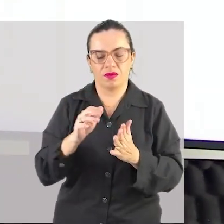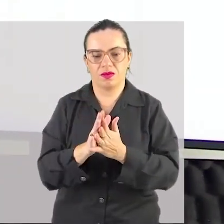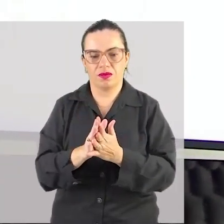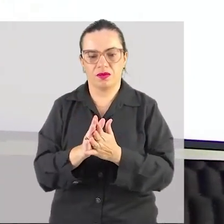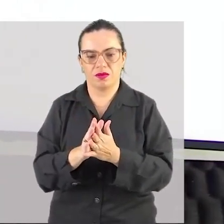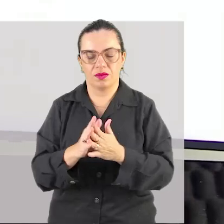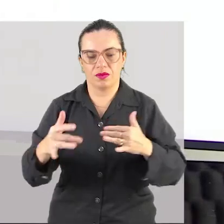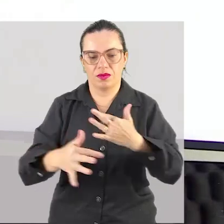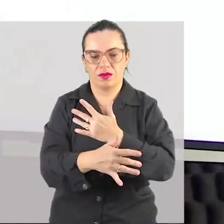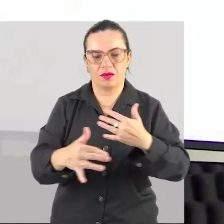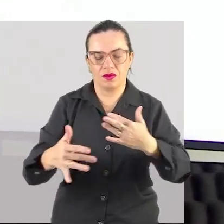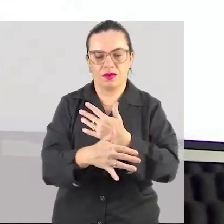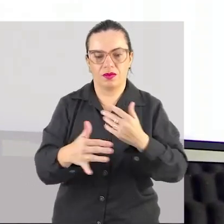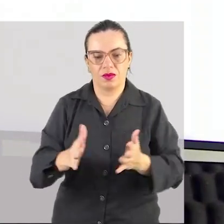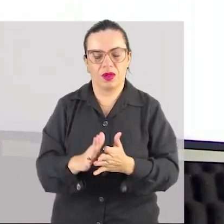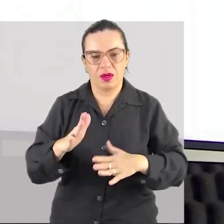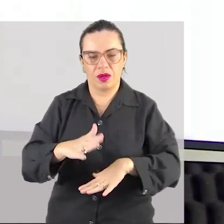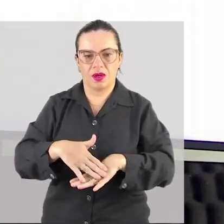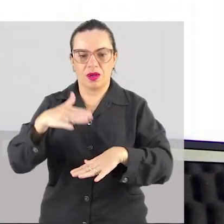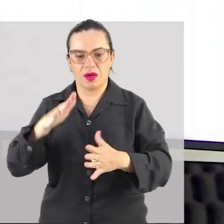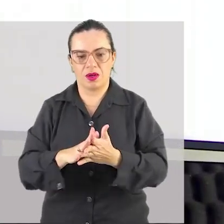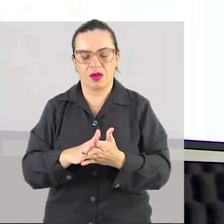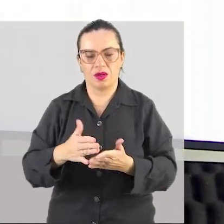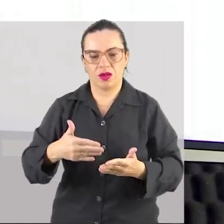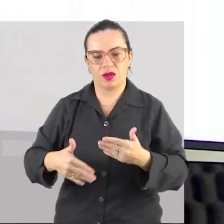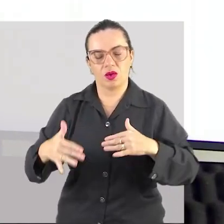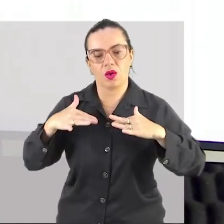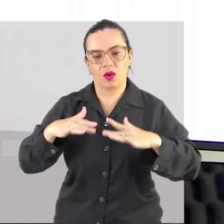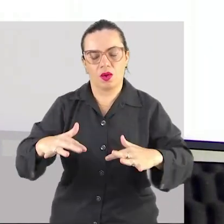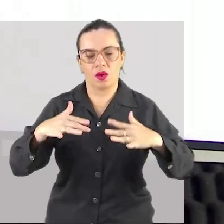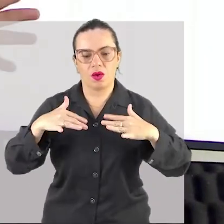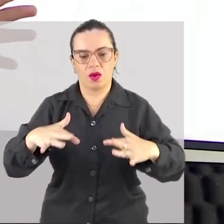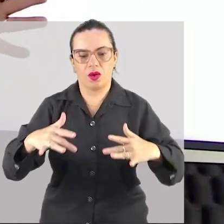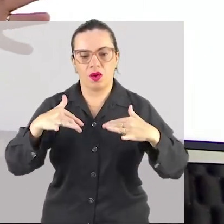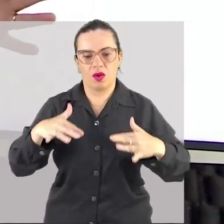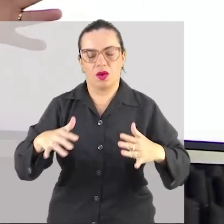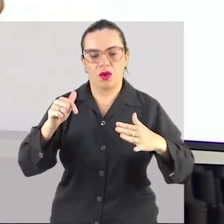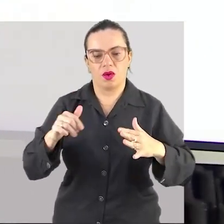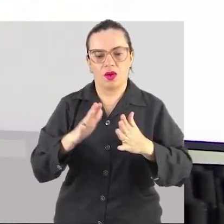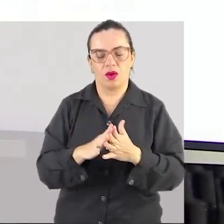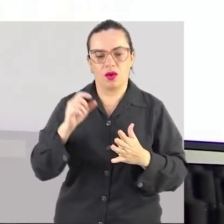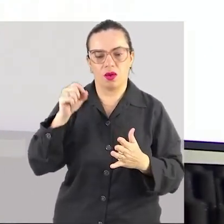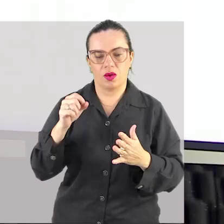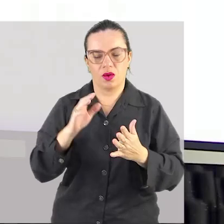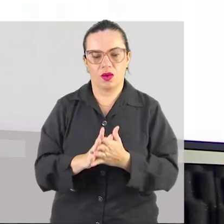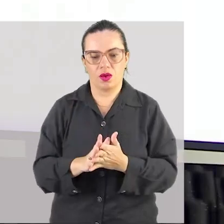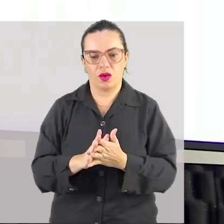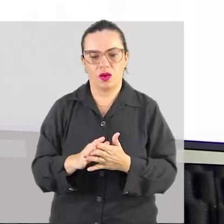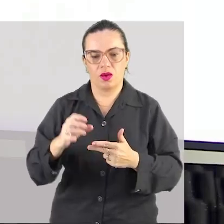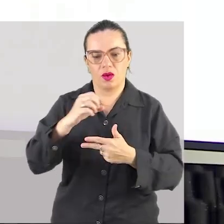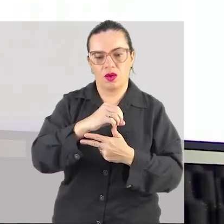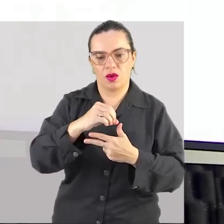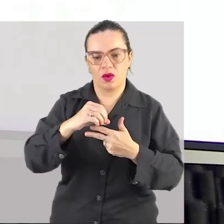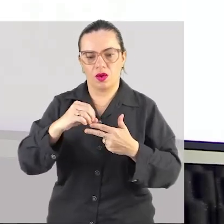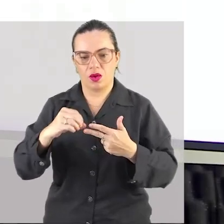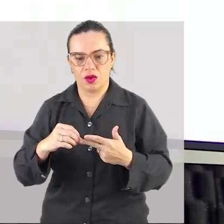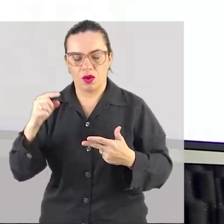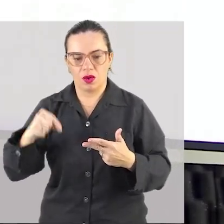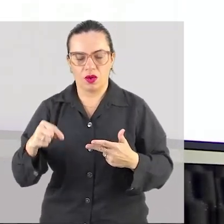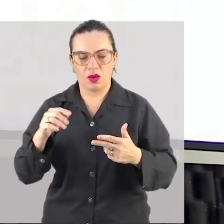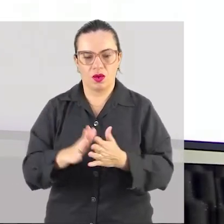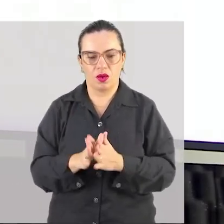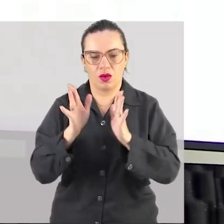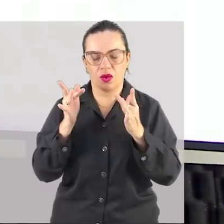porque onde eu tenho uma das concentrações mais fortes desse movimento o Enem já trouxe inclusive nos últimos anos um foco muito forte em cima da